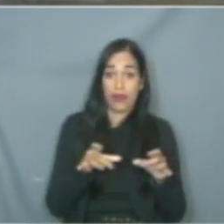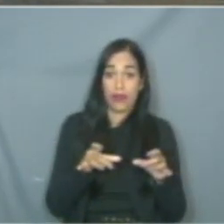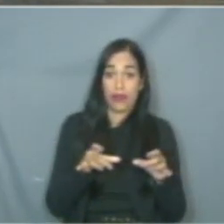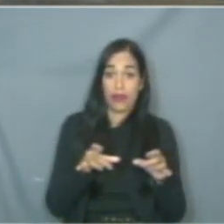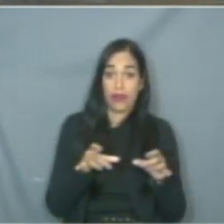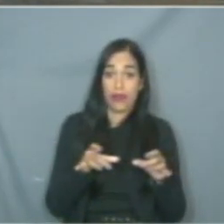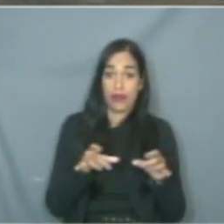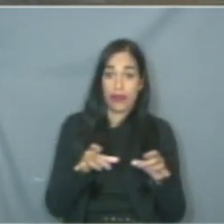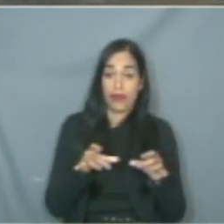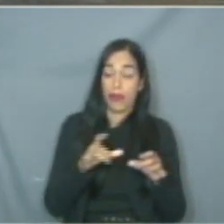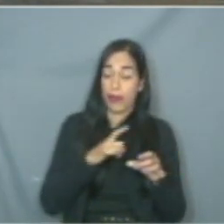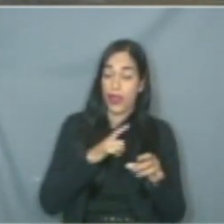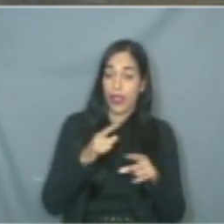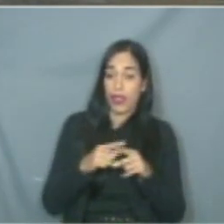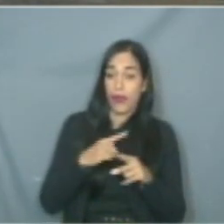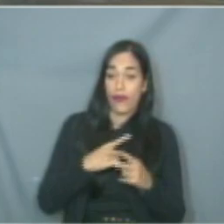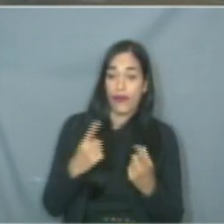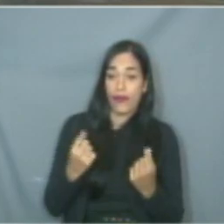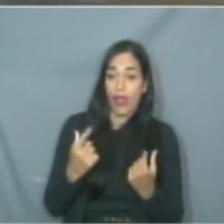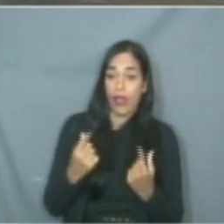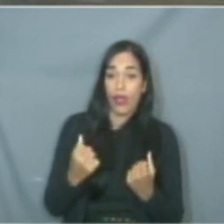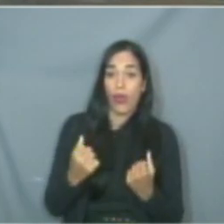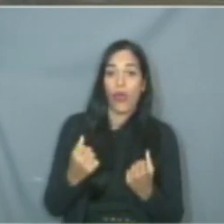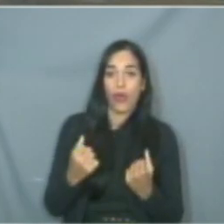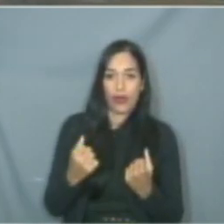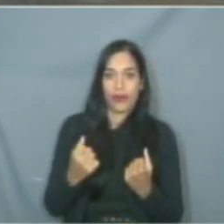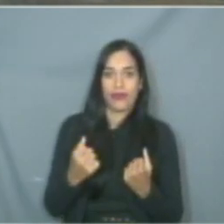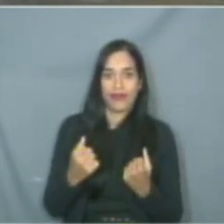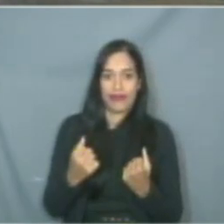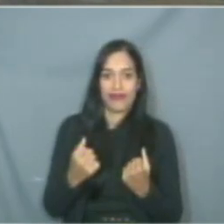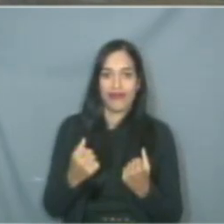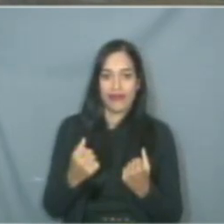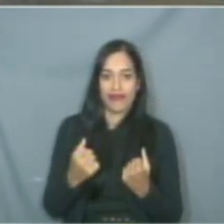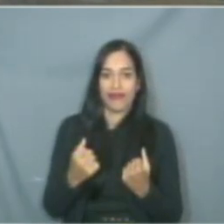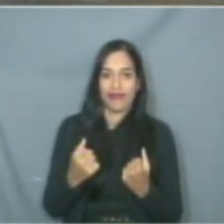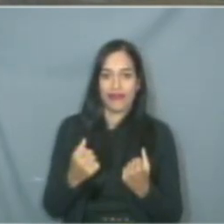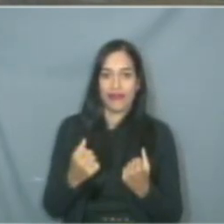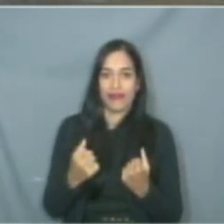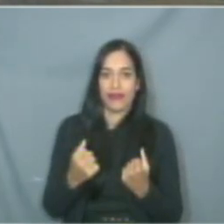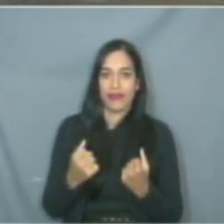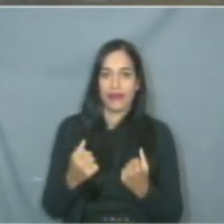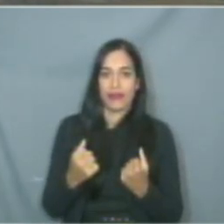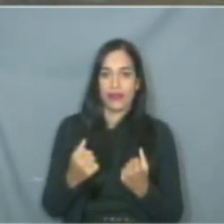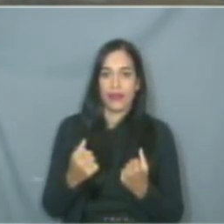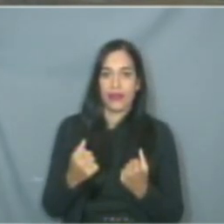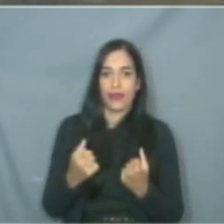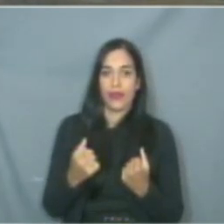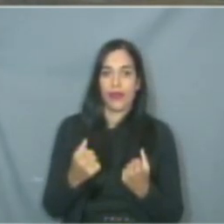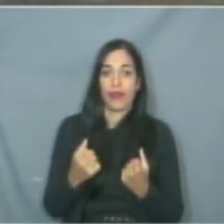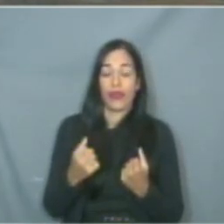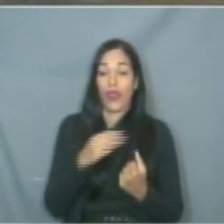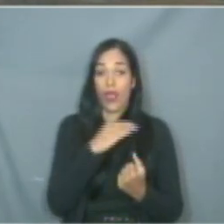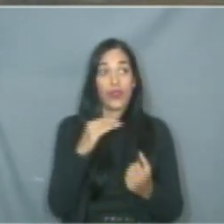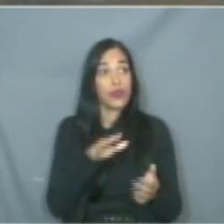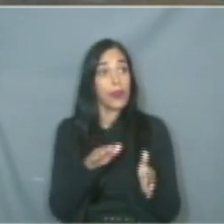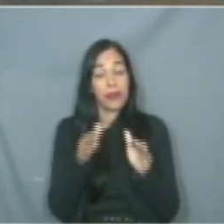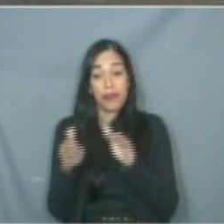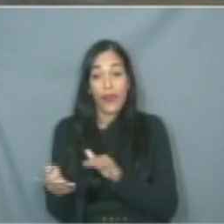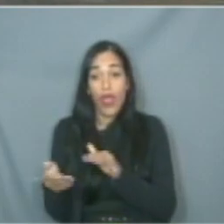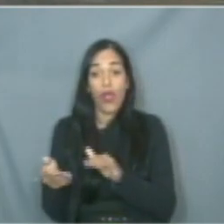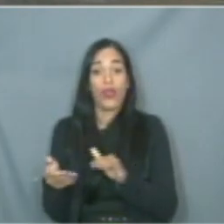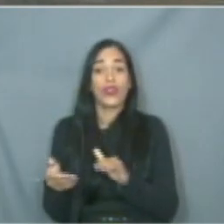um certo valor no mercado de uma maneira geral. Então, muitas das mortes podem ter